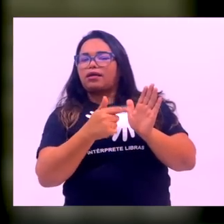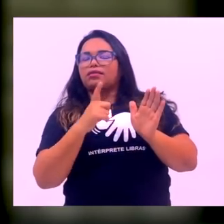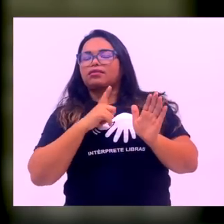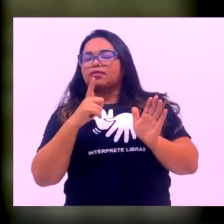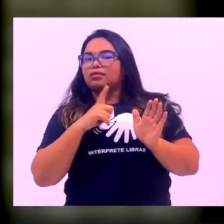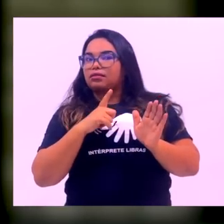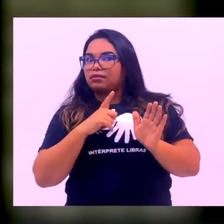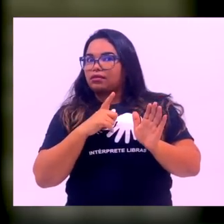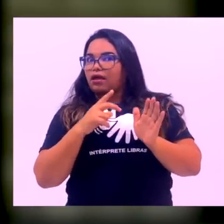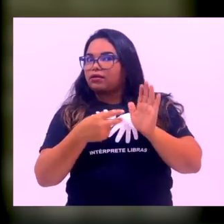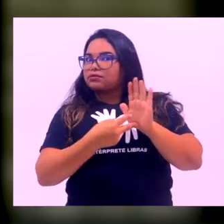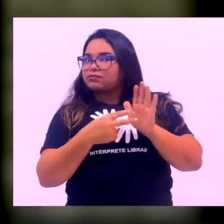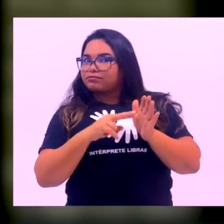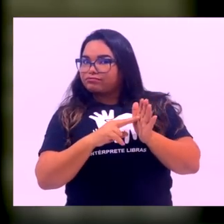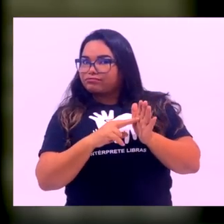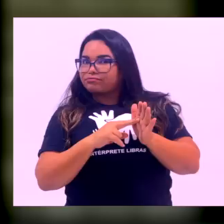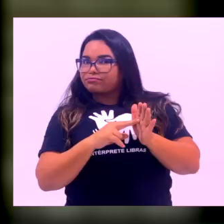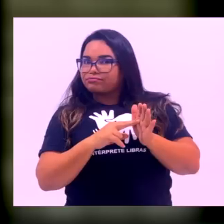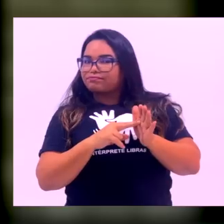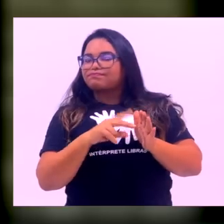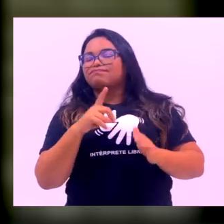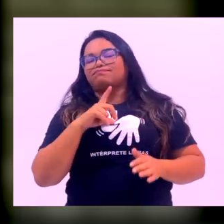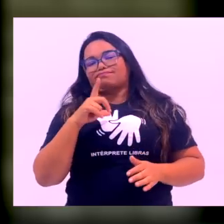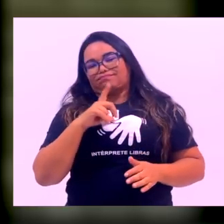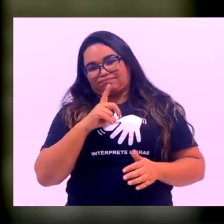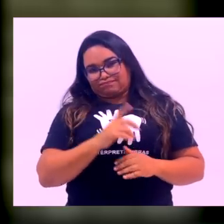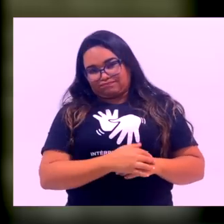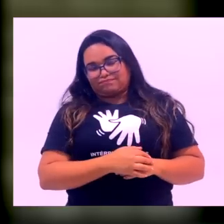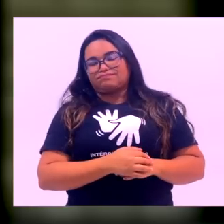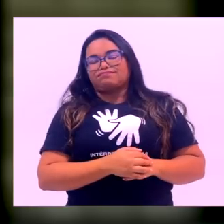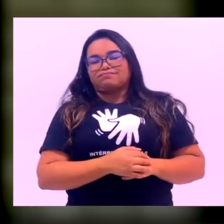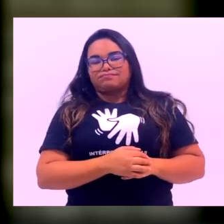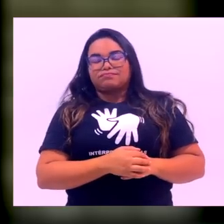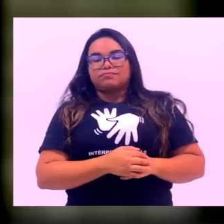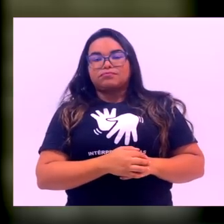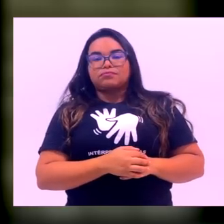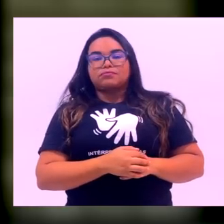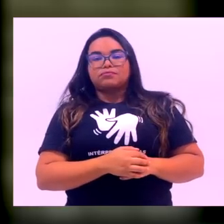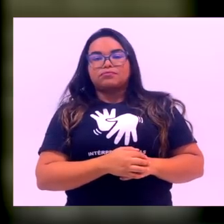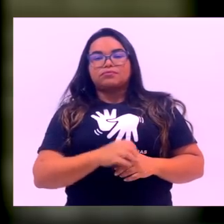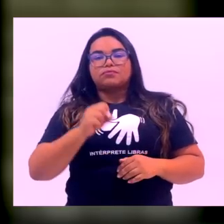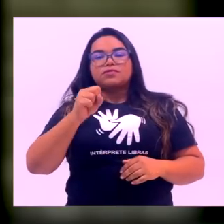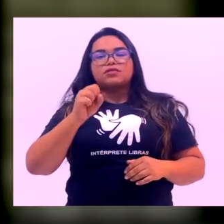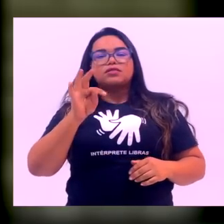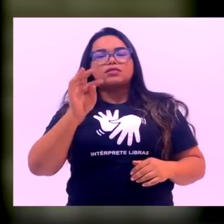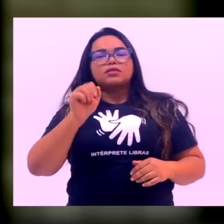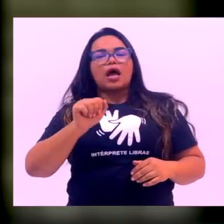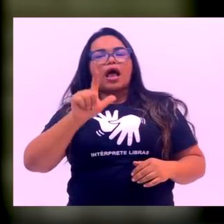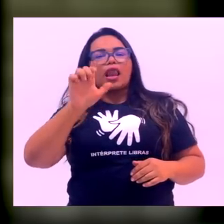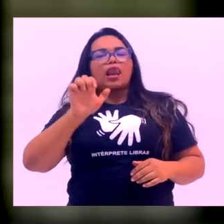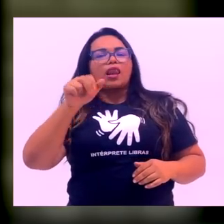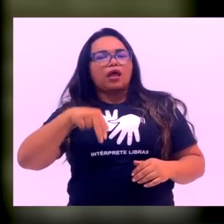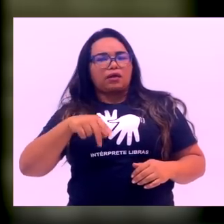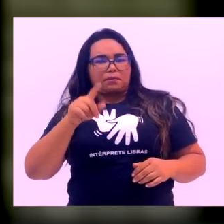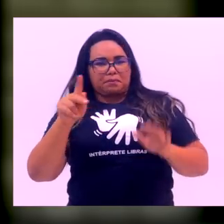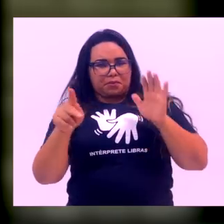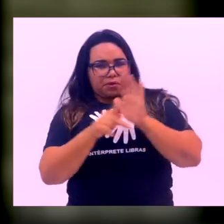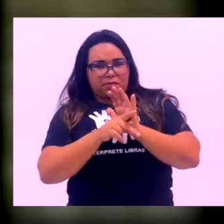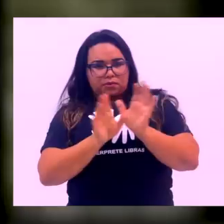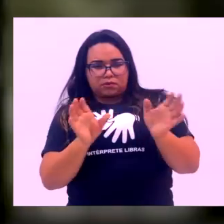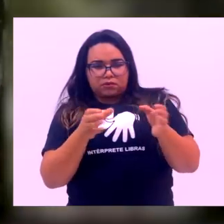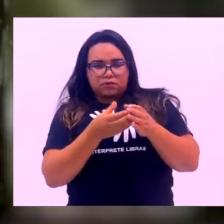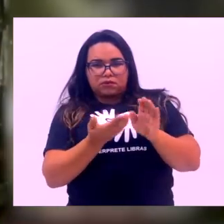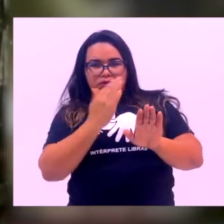de alguma sociedade secreta? Sim ou não? Sim, ele era. Isso não é fascinante? Será que Stalin era membro